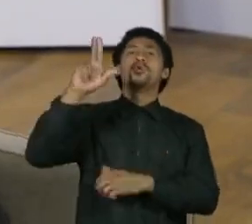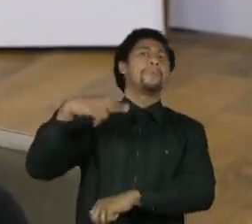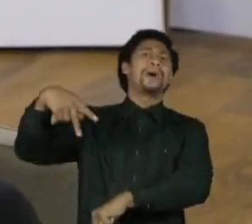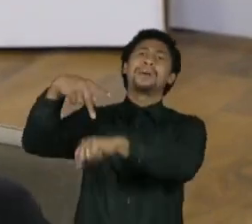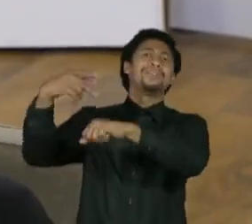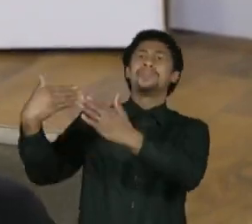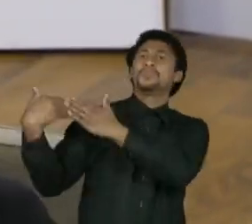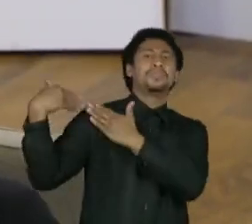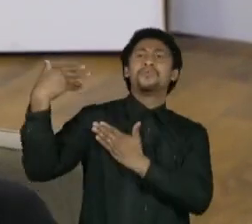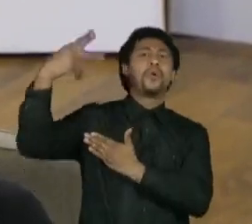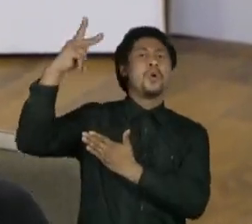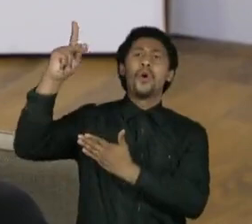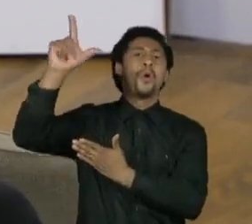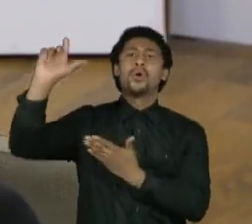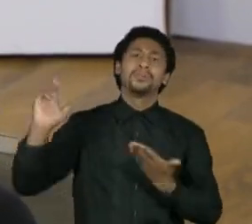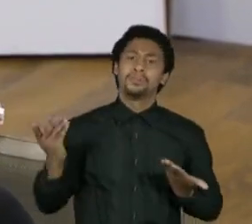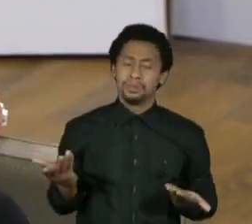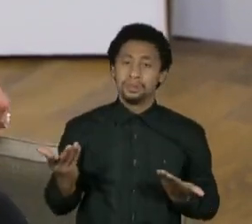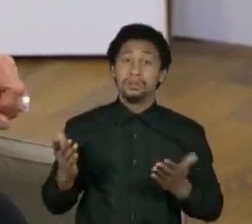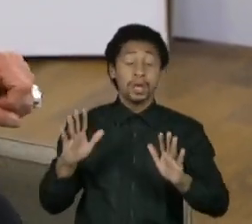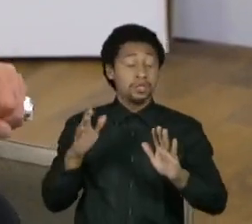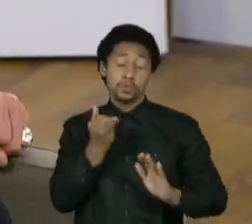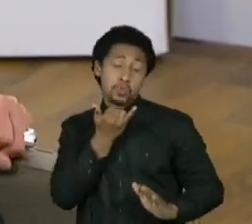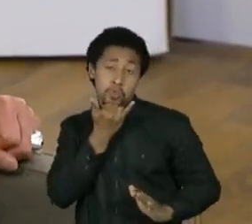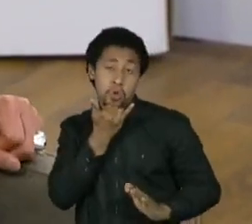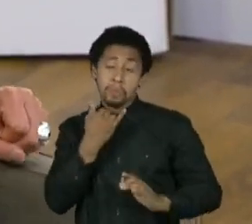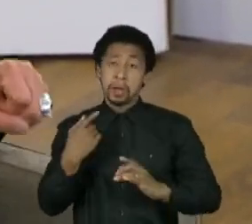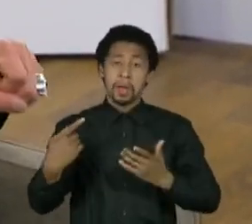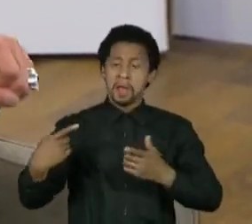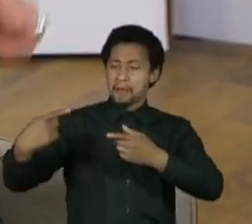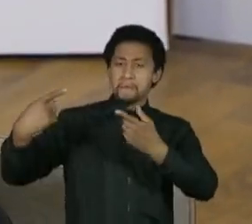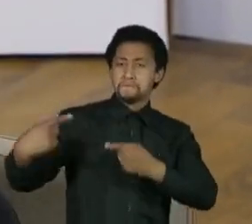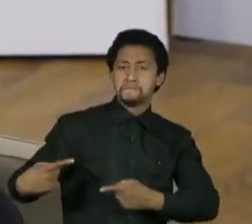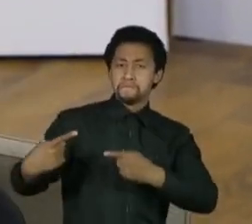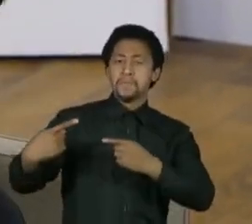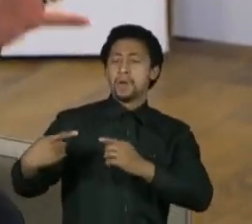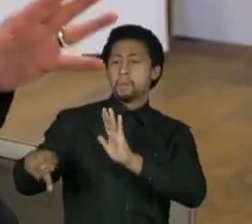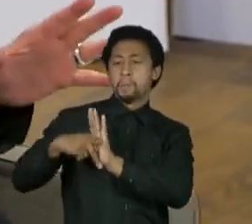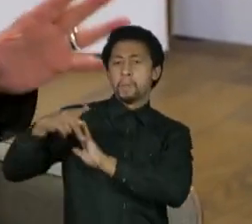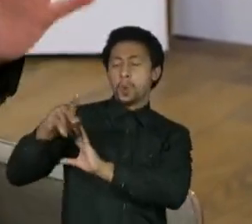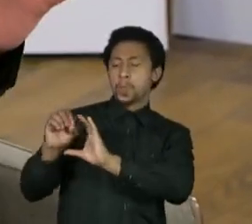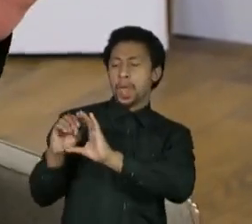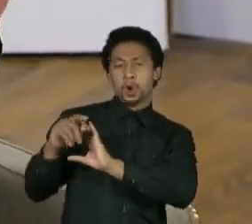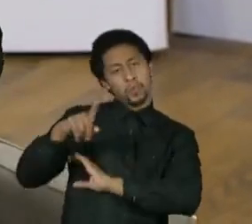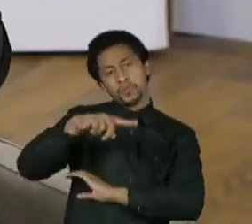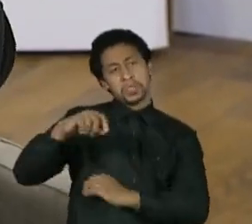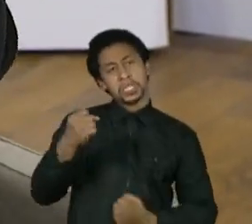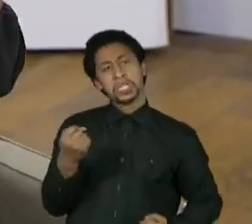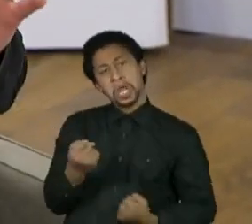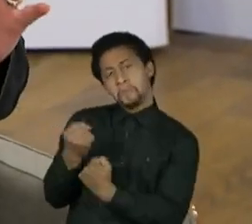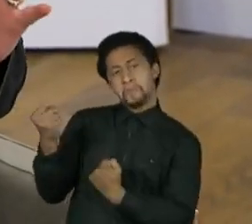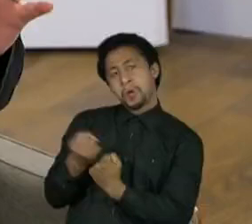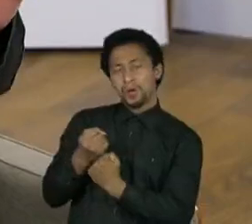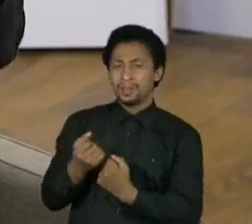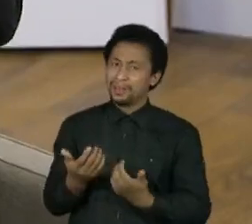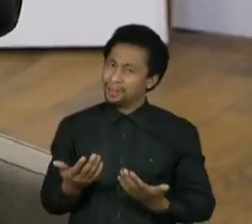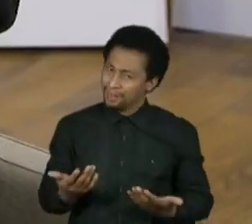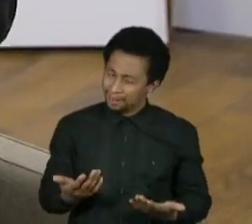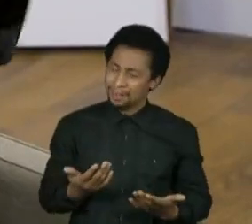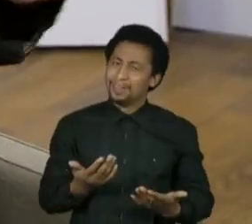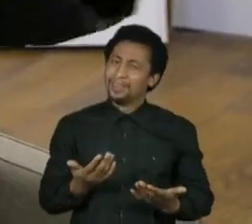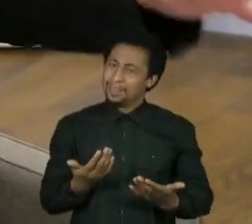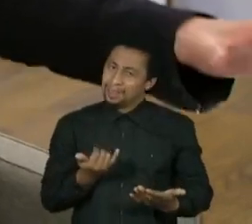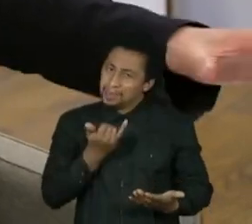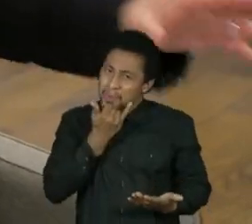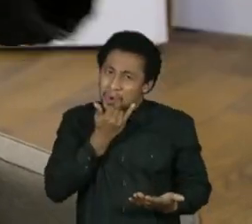os campeonatos, o campeonato que a Globo passa, aí vocês apoiam, né? Gente, é assim, primeira coisa,